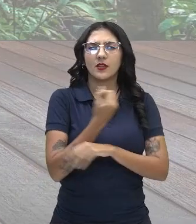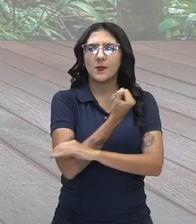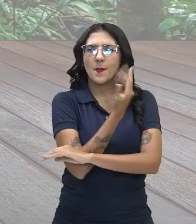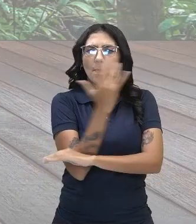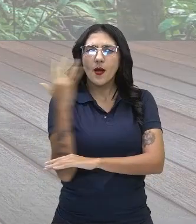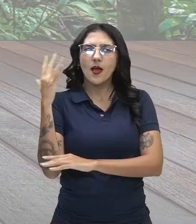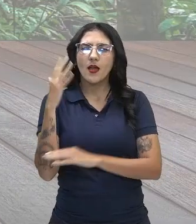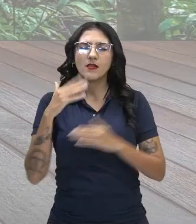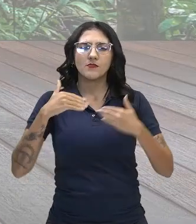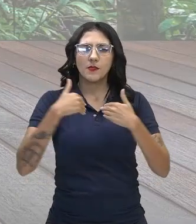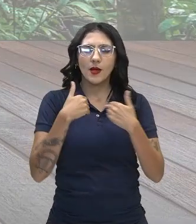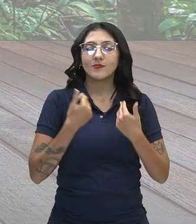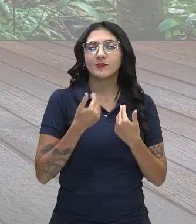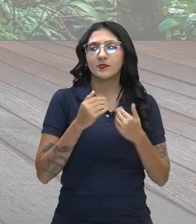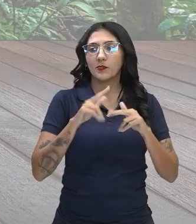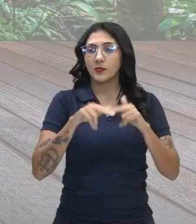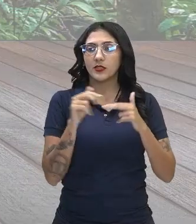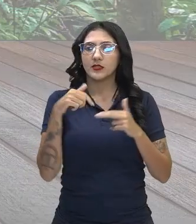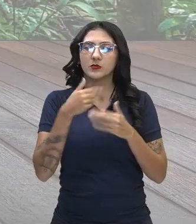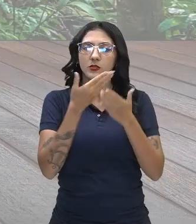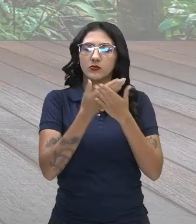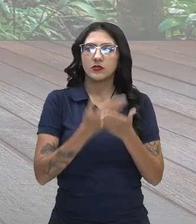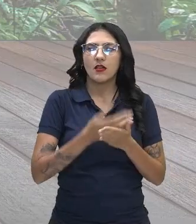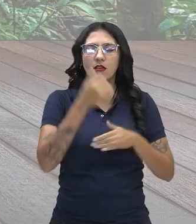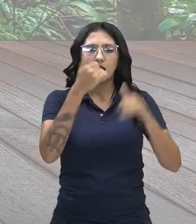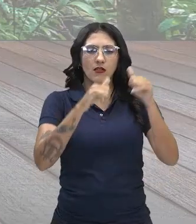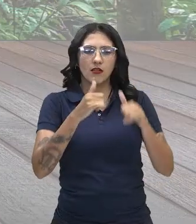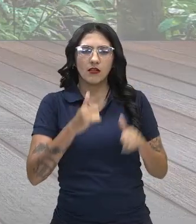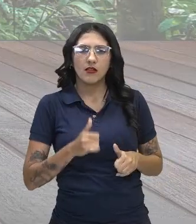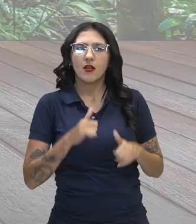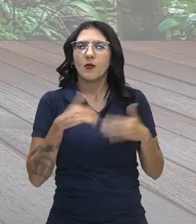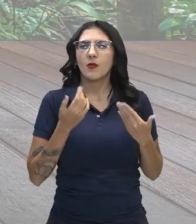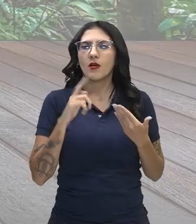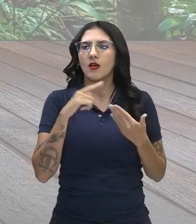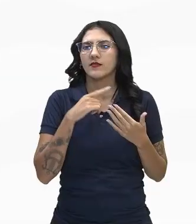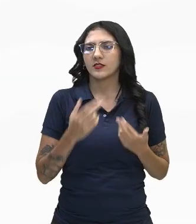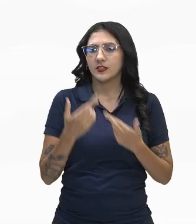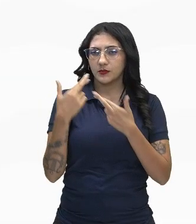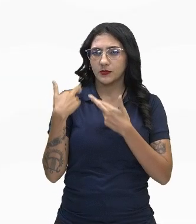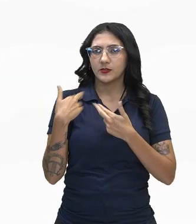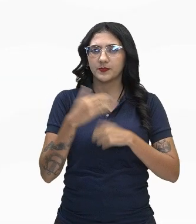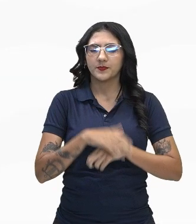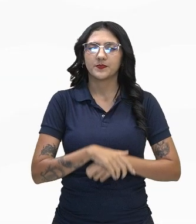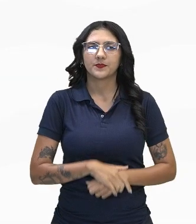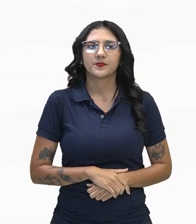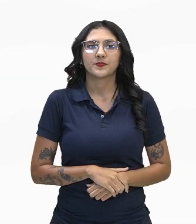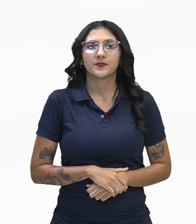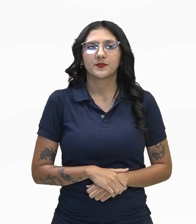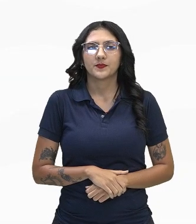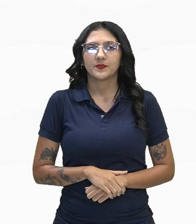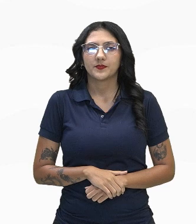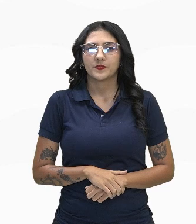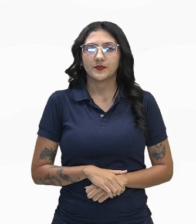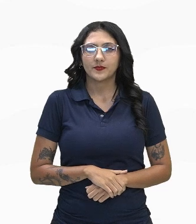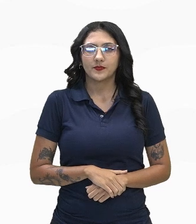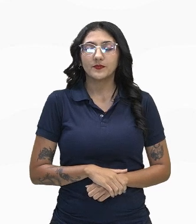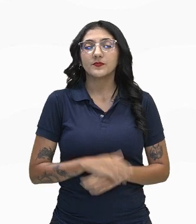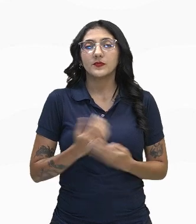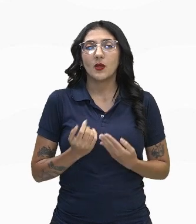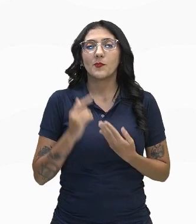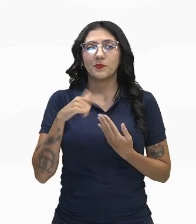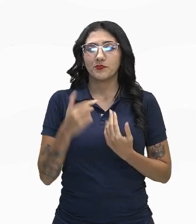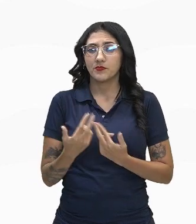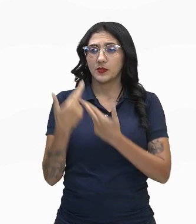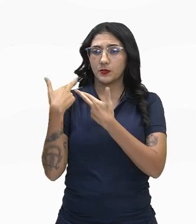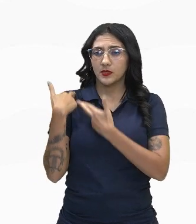e nós temos que estudar e analisar qual vai ser o papel ali do Estado. Então, olha só, gente, o papel do Estado na defesa